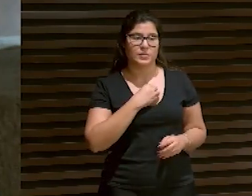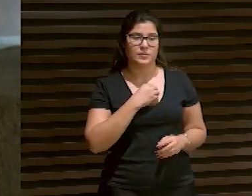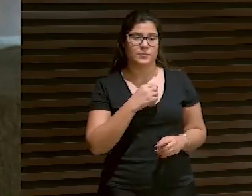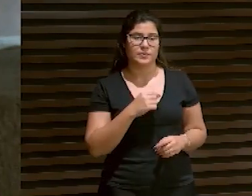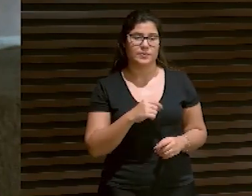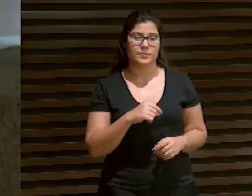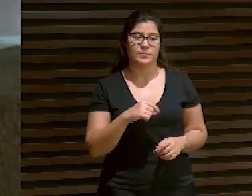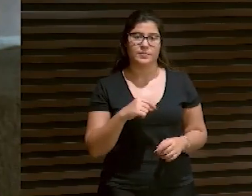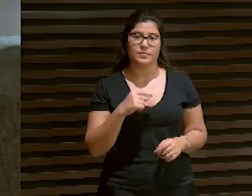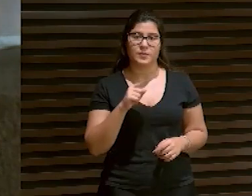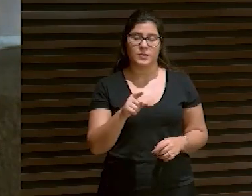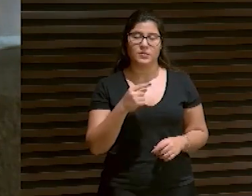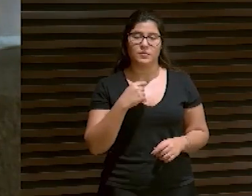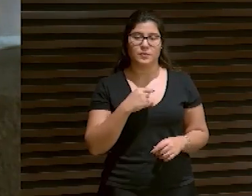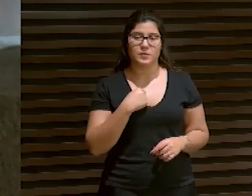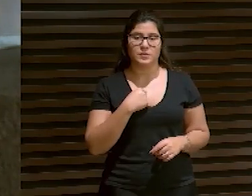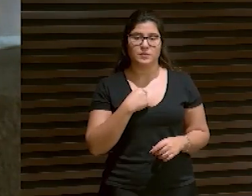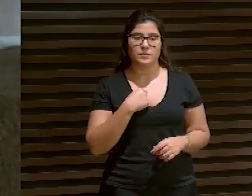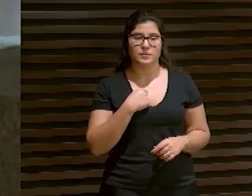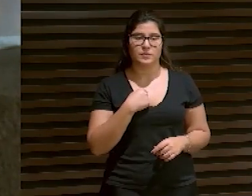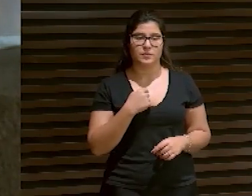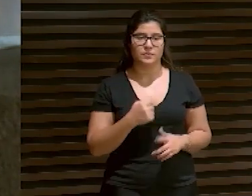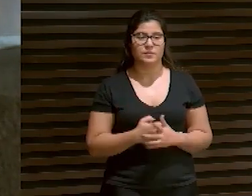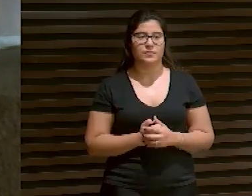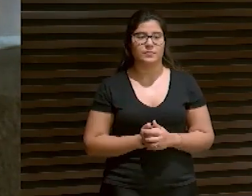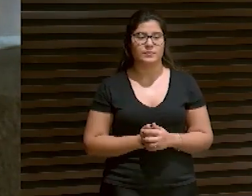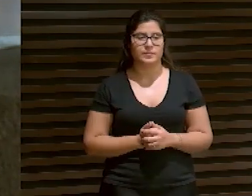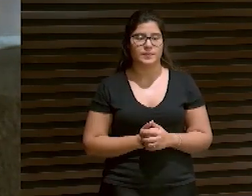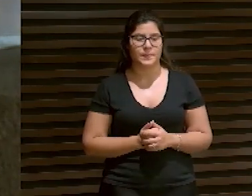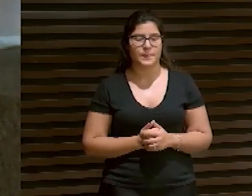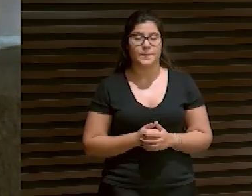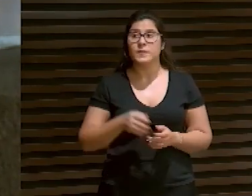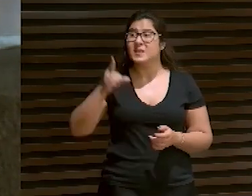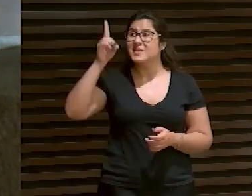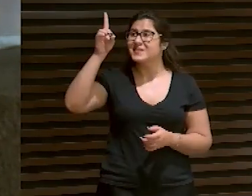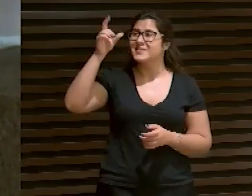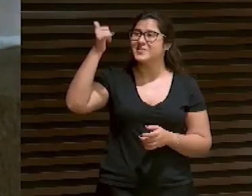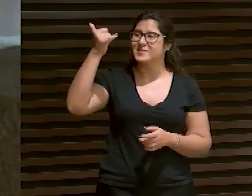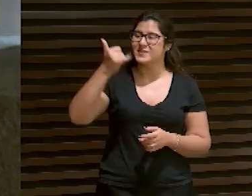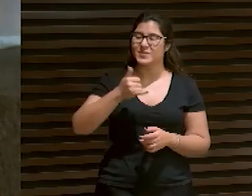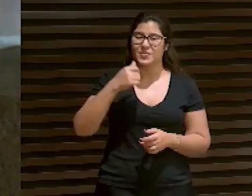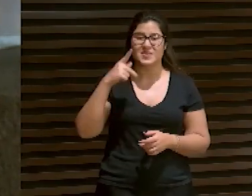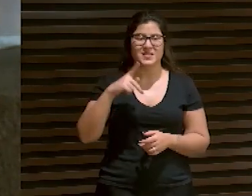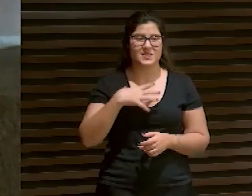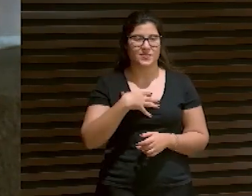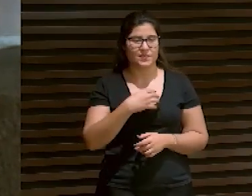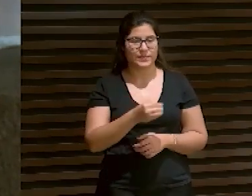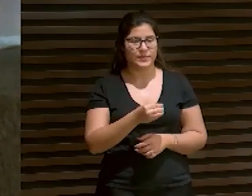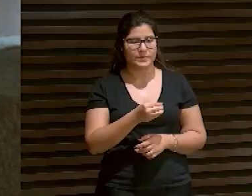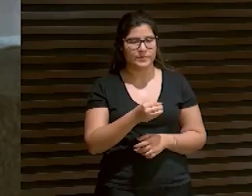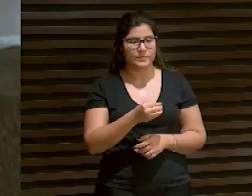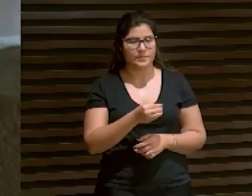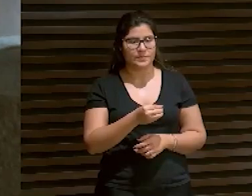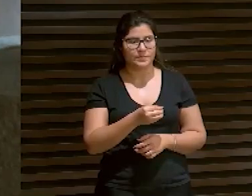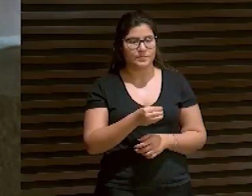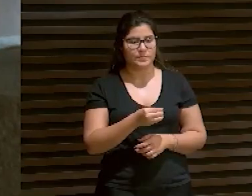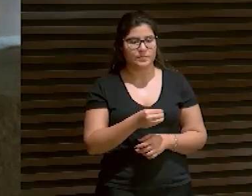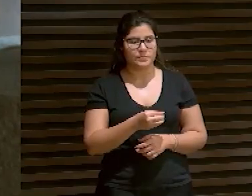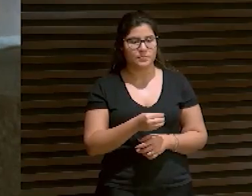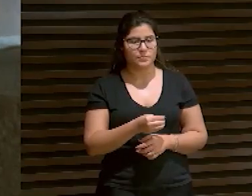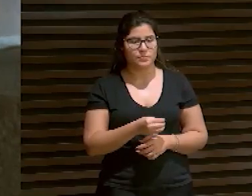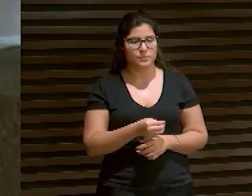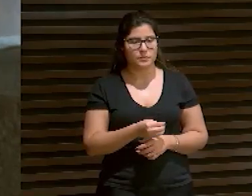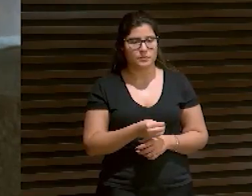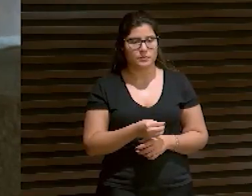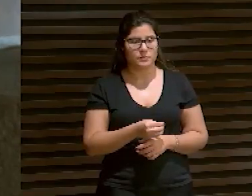você. Porém, esse mesmo Deus enviou o seu Filho, que veio do povo de